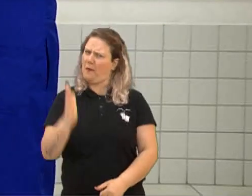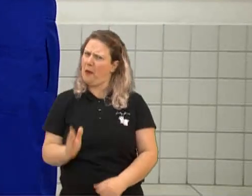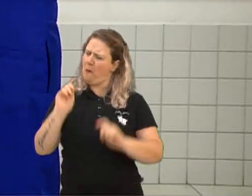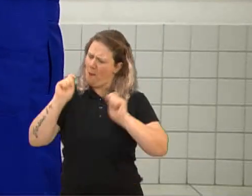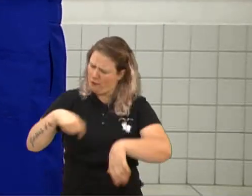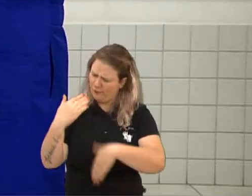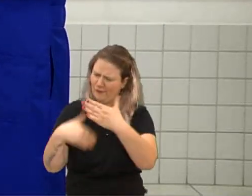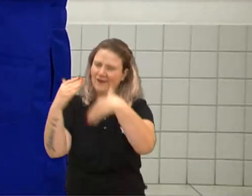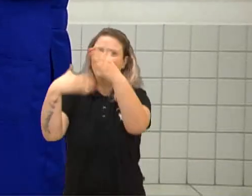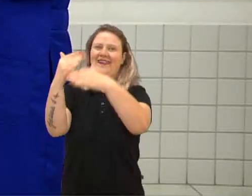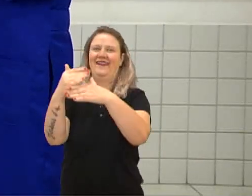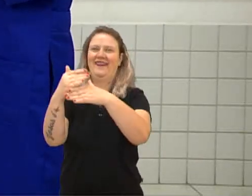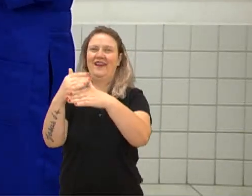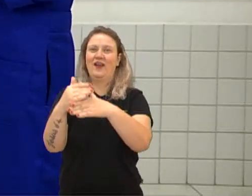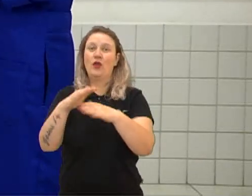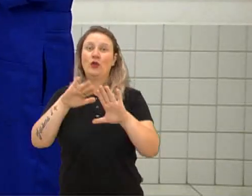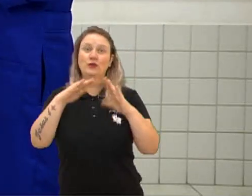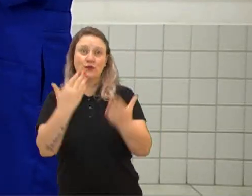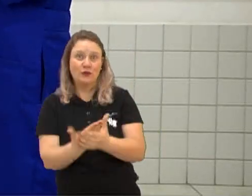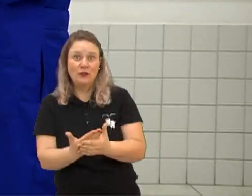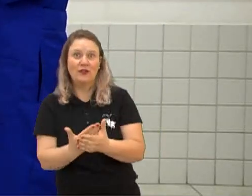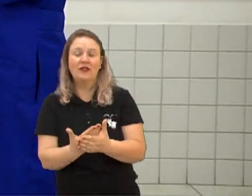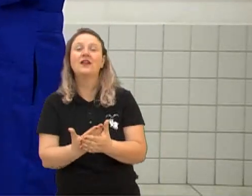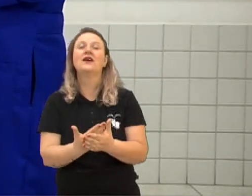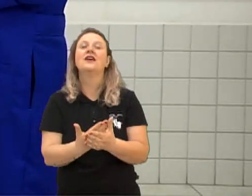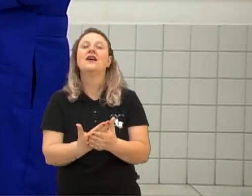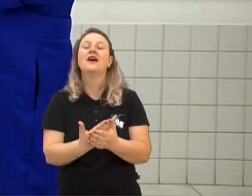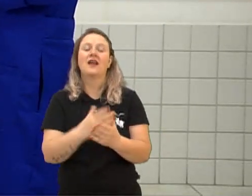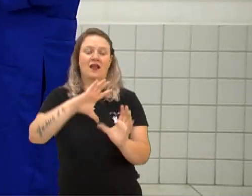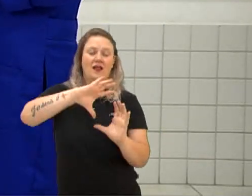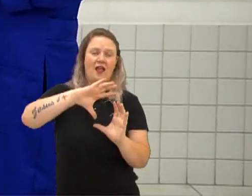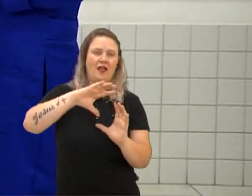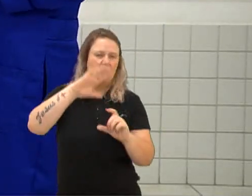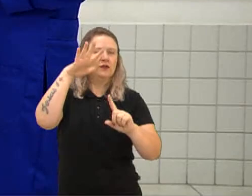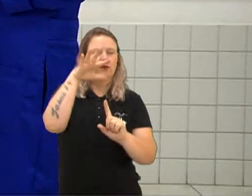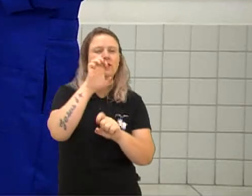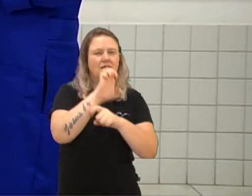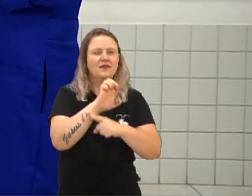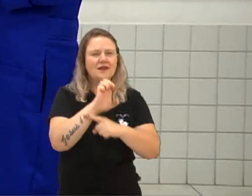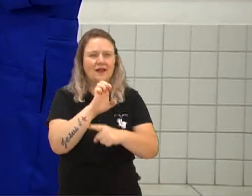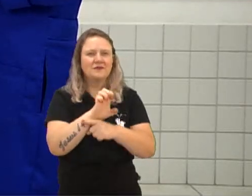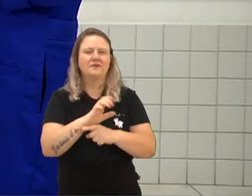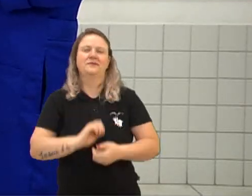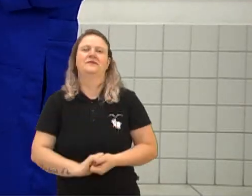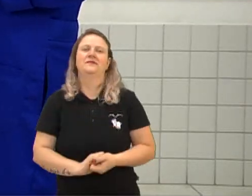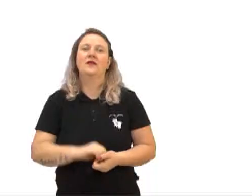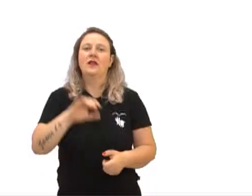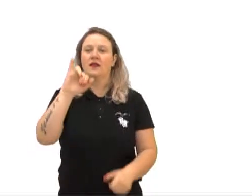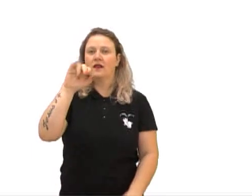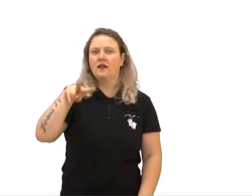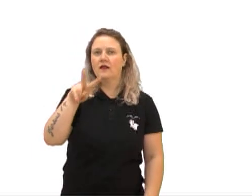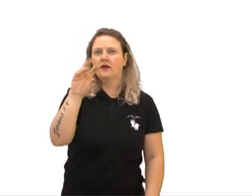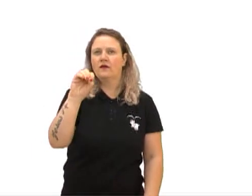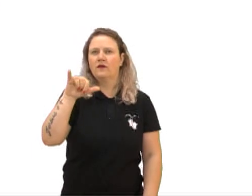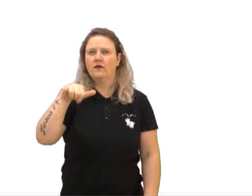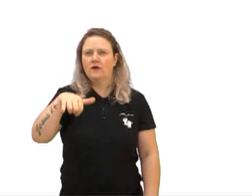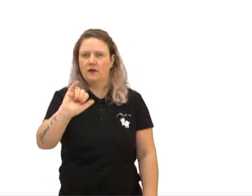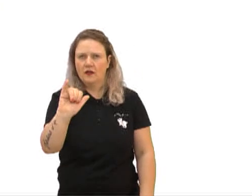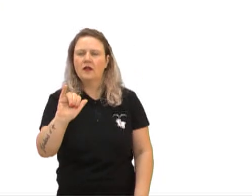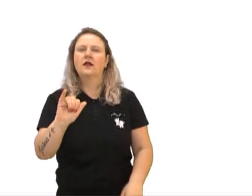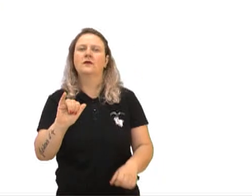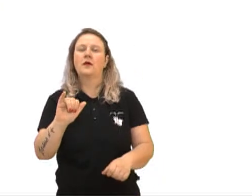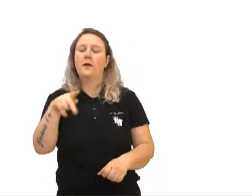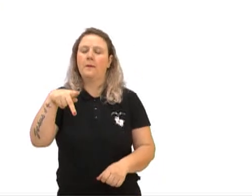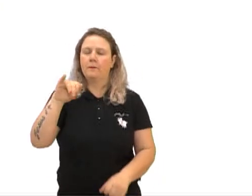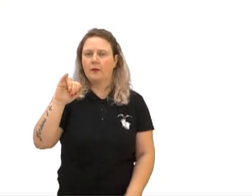Parabéns, o Douglas do Colégio Estadual Ivone Pimentel. Isso mesmo. Né? Continuando aqui, agora o sujeito composto, quando tem mais de um